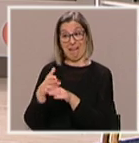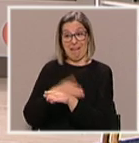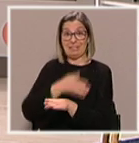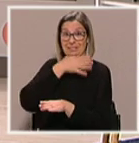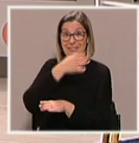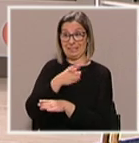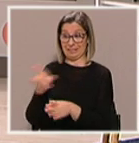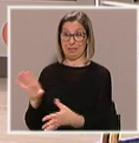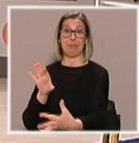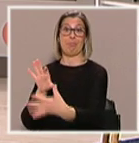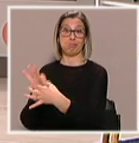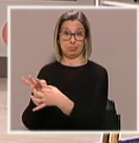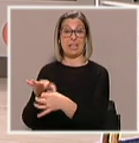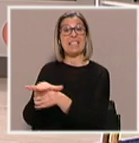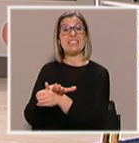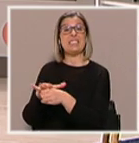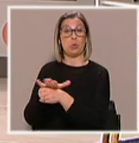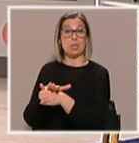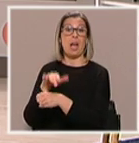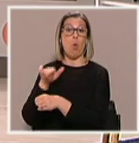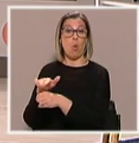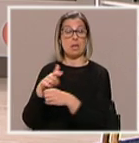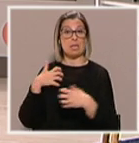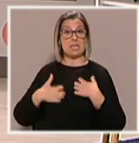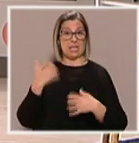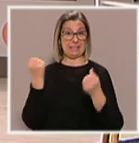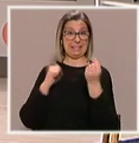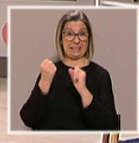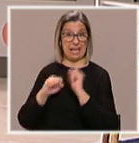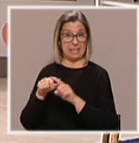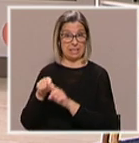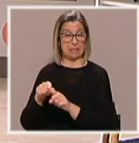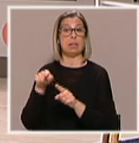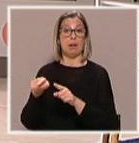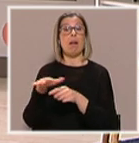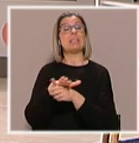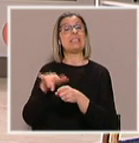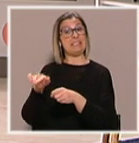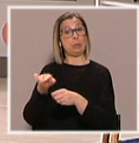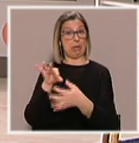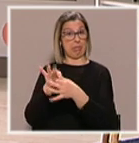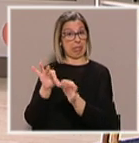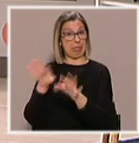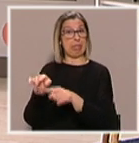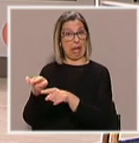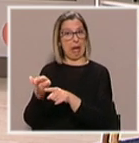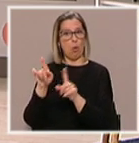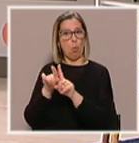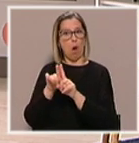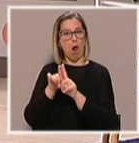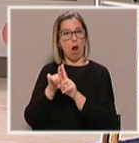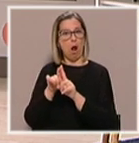simpático atua em situações de stress. Em situações de stress, de gestão de emoções,